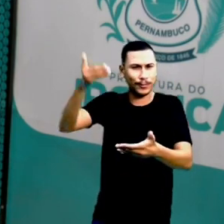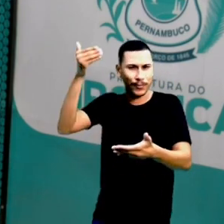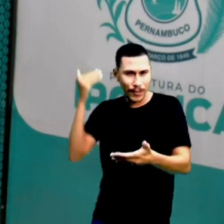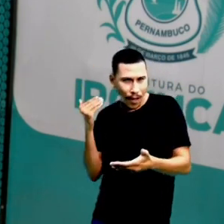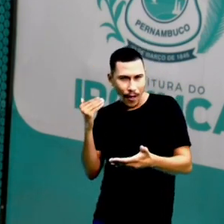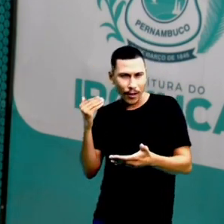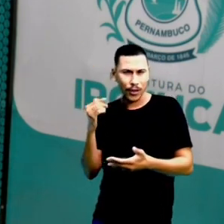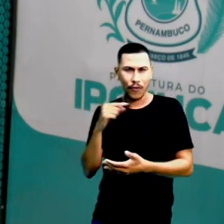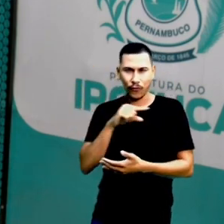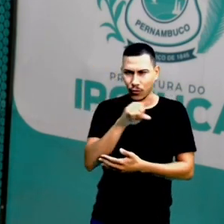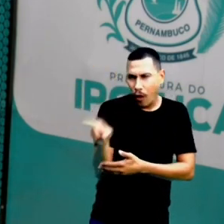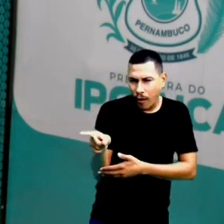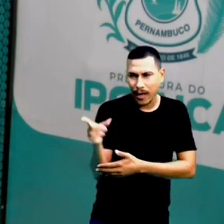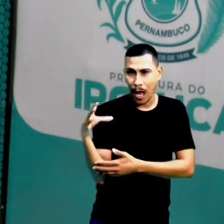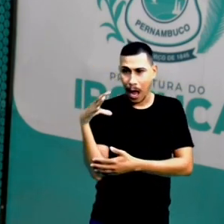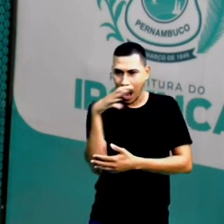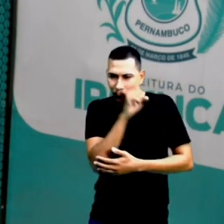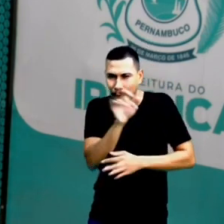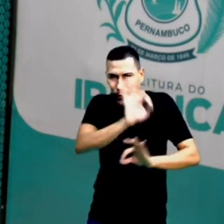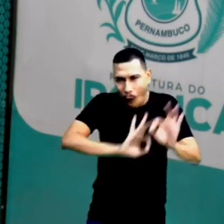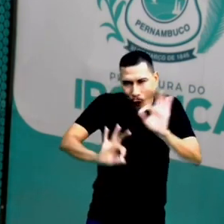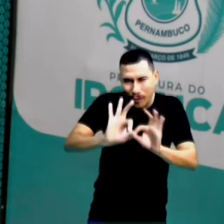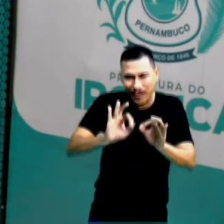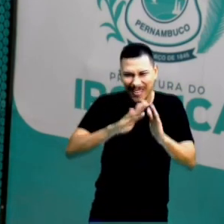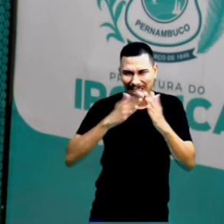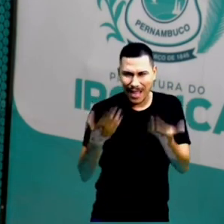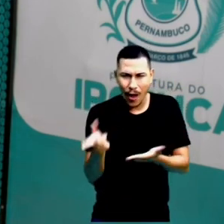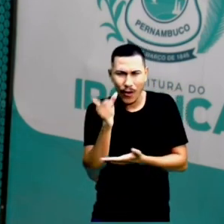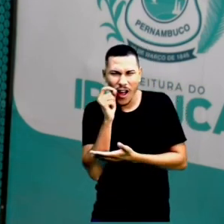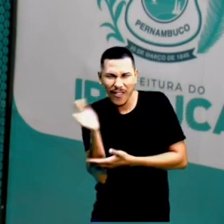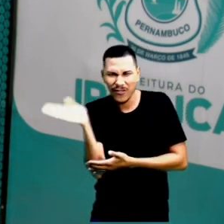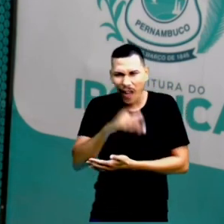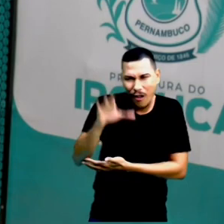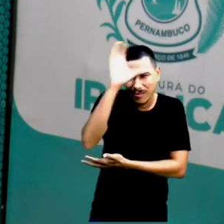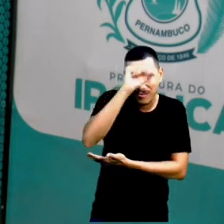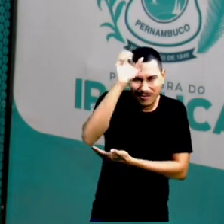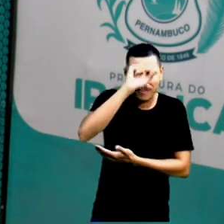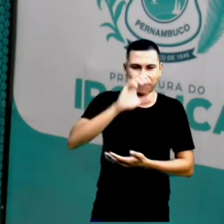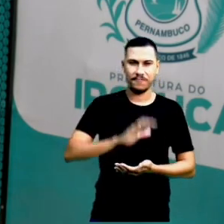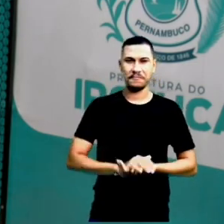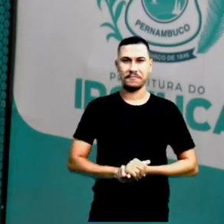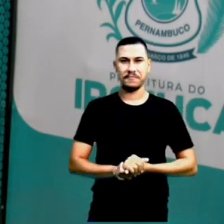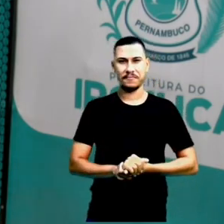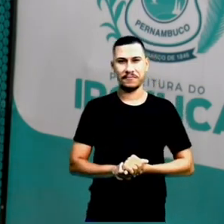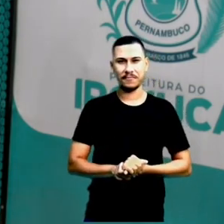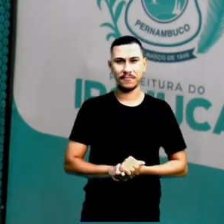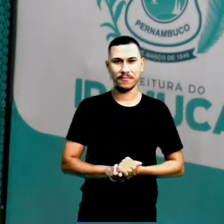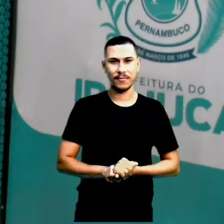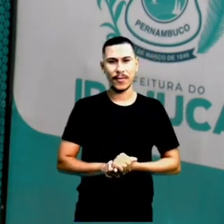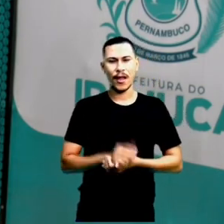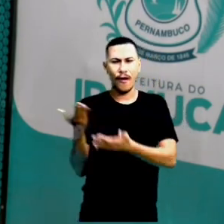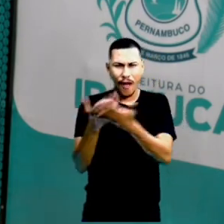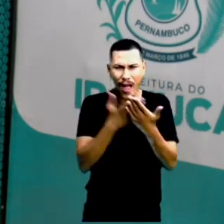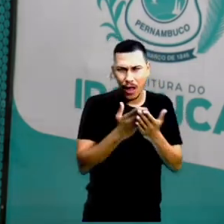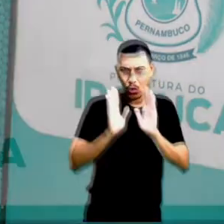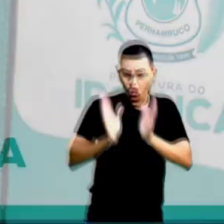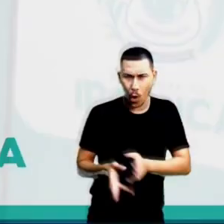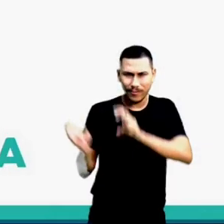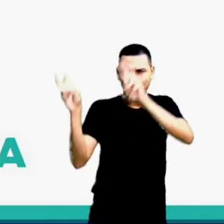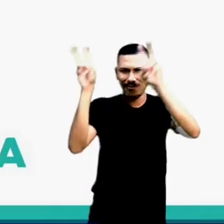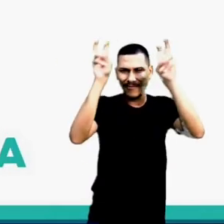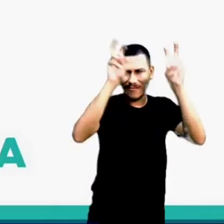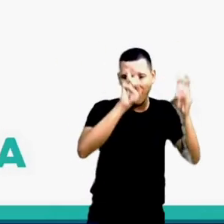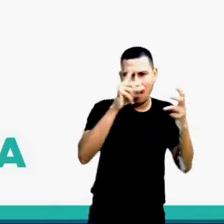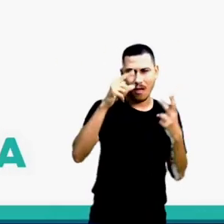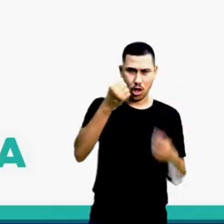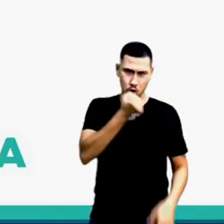aulas. Não perca tempo. Pega o caderno, o lápis e vamos estudar. A aula de hoje é sobre